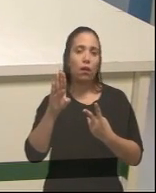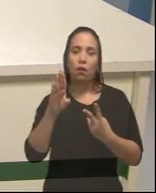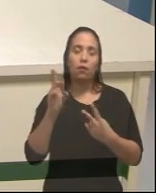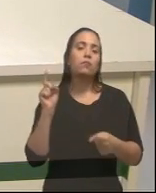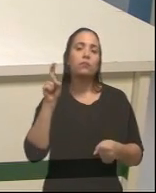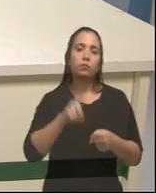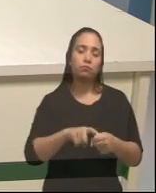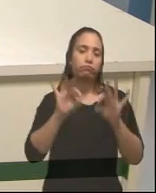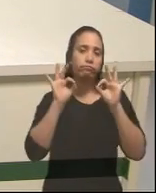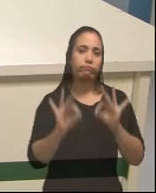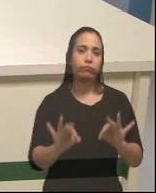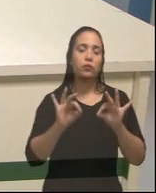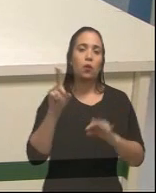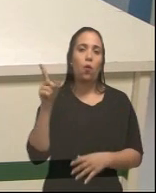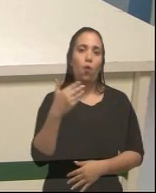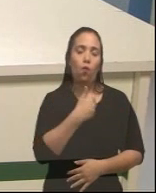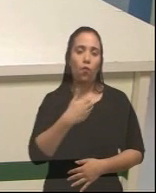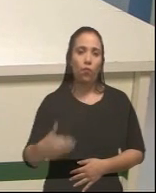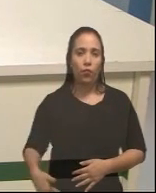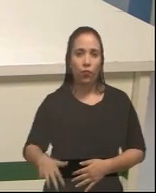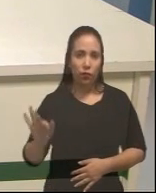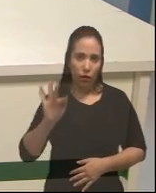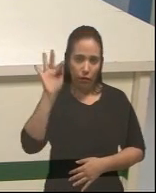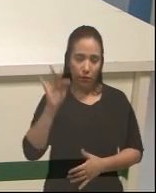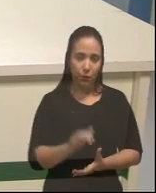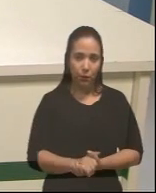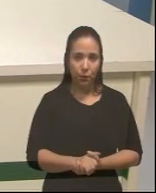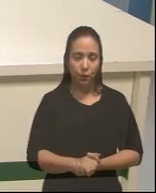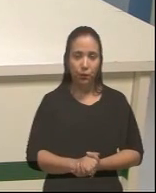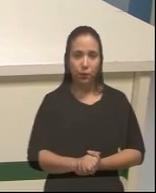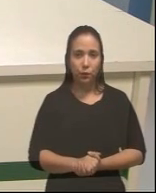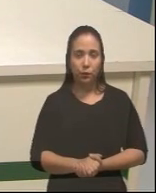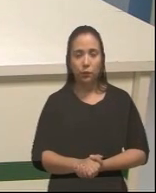candidatura do governo federal, não, Luiz?